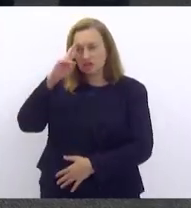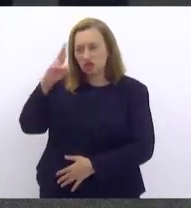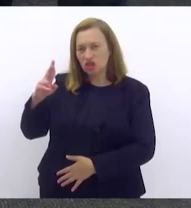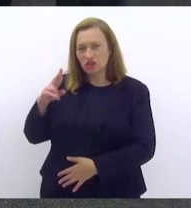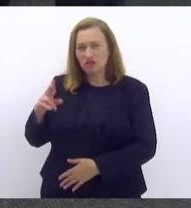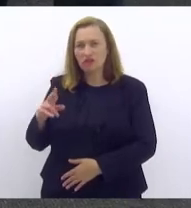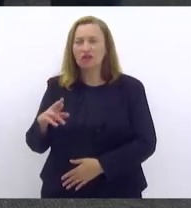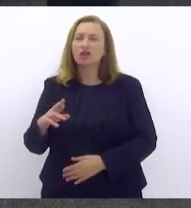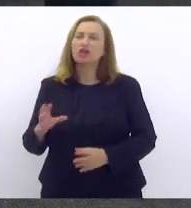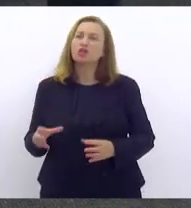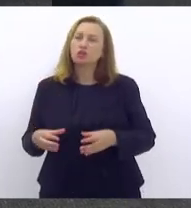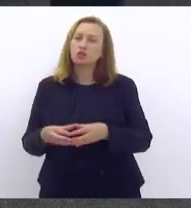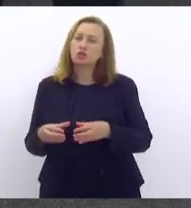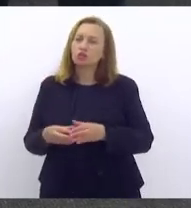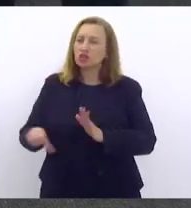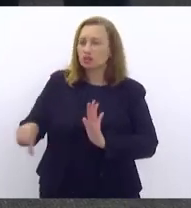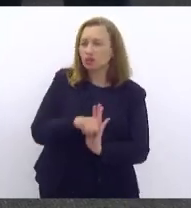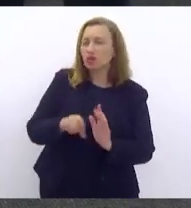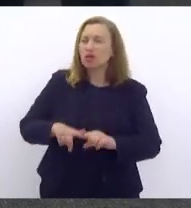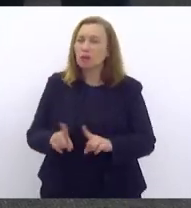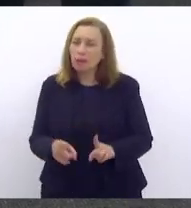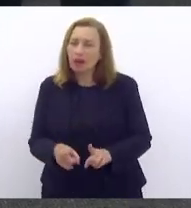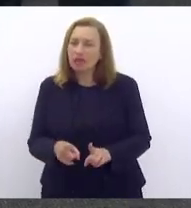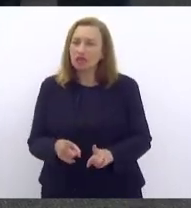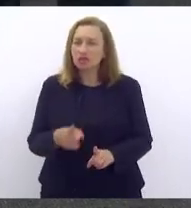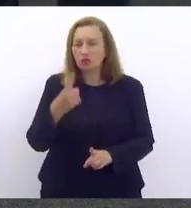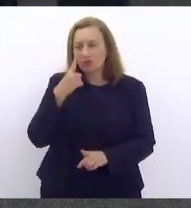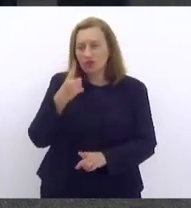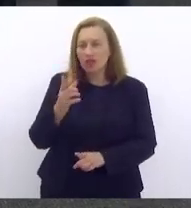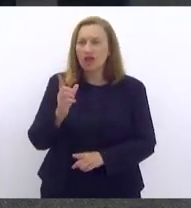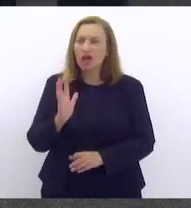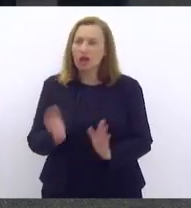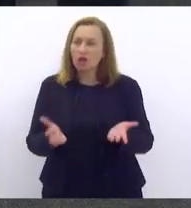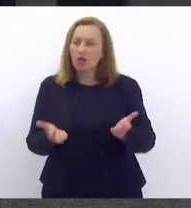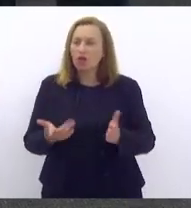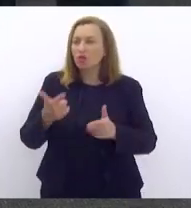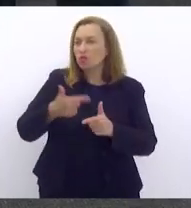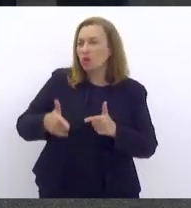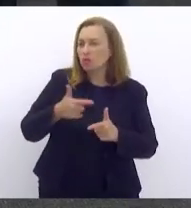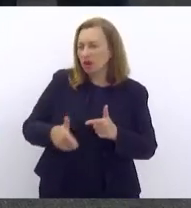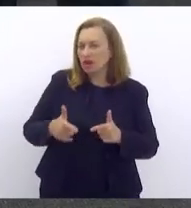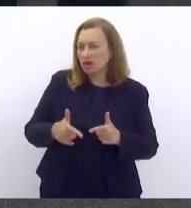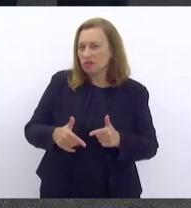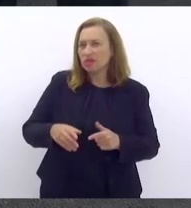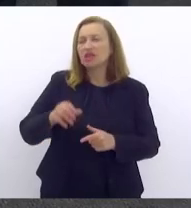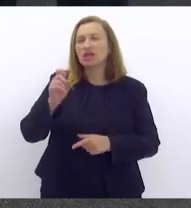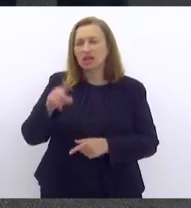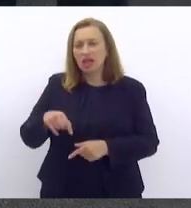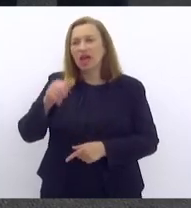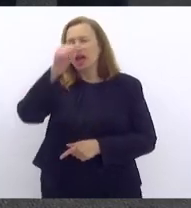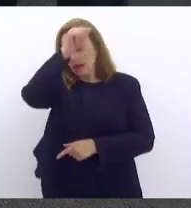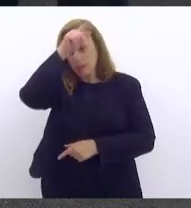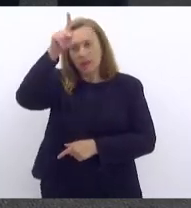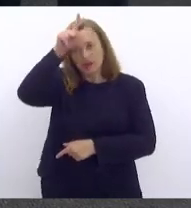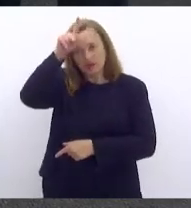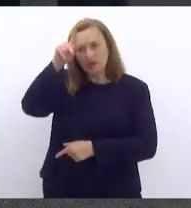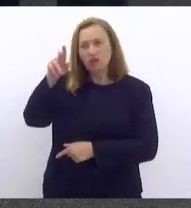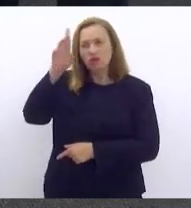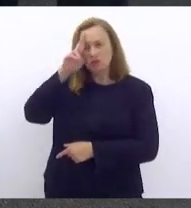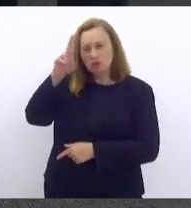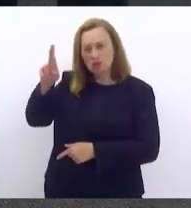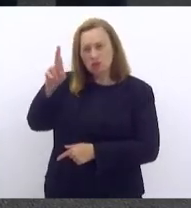organização, mas nós estamos nos defrontando agora com um problema que são exatamente as prefeituras, e Vossa Excelência é